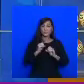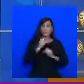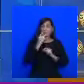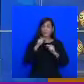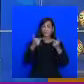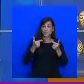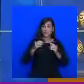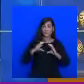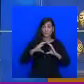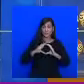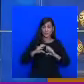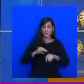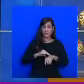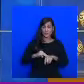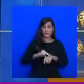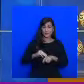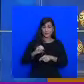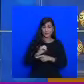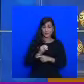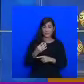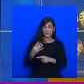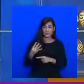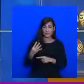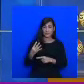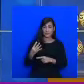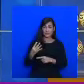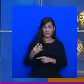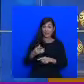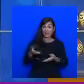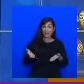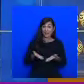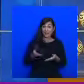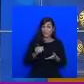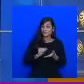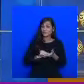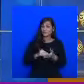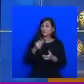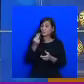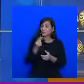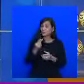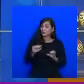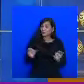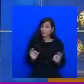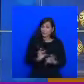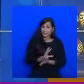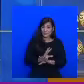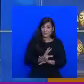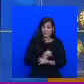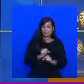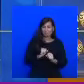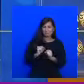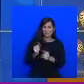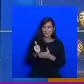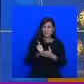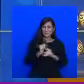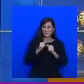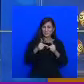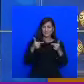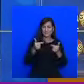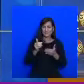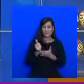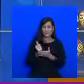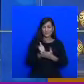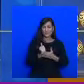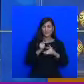número 04. Marrom, 04. Agora, faltam 2 números. Pode chamar que a sorte vem.